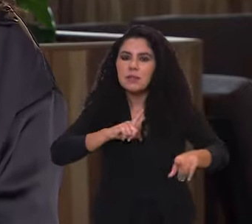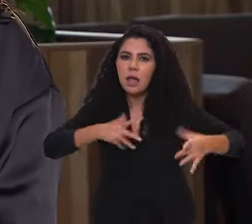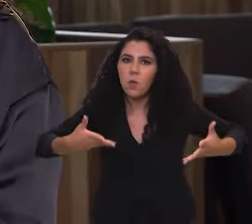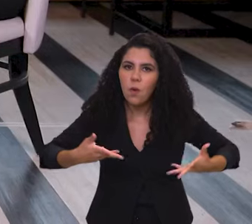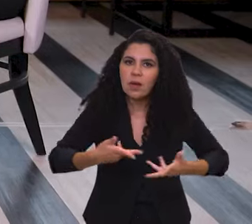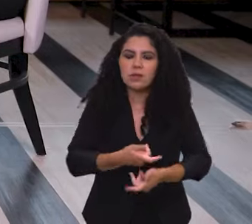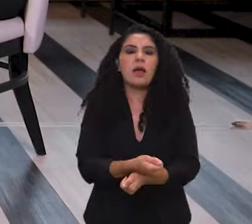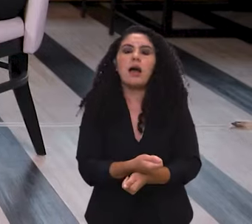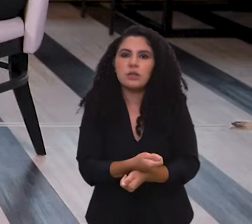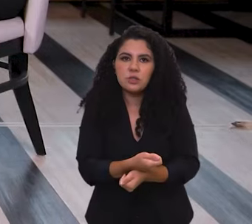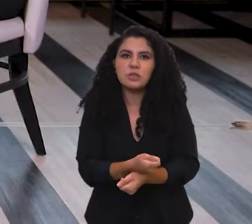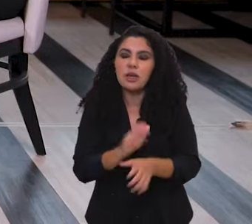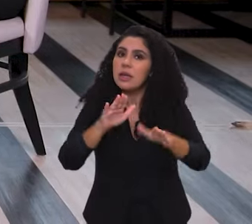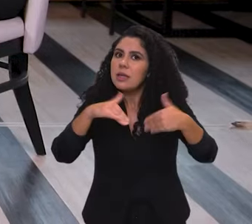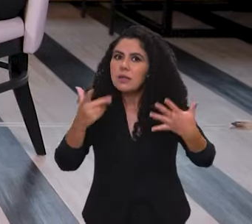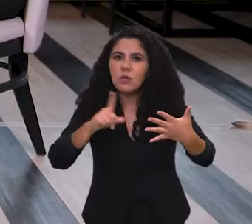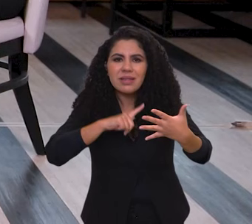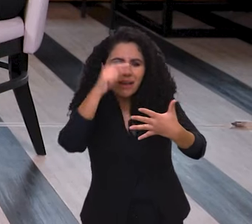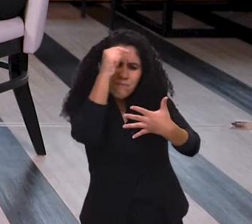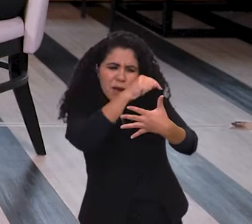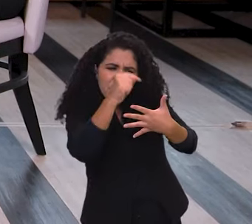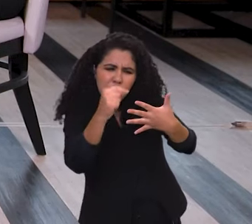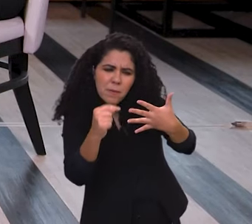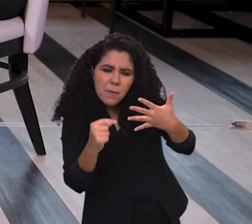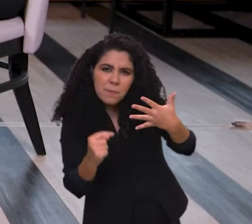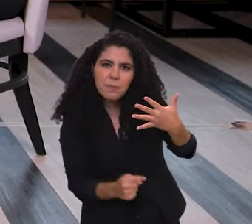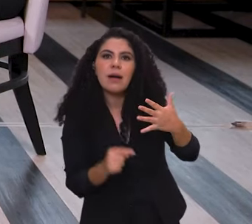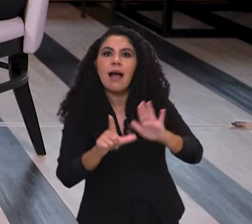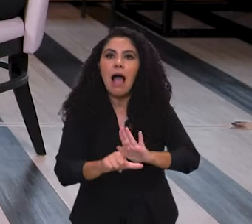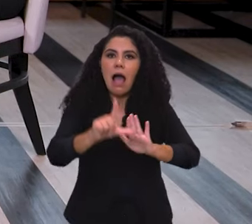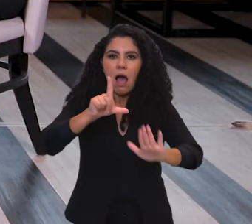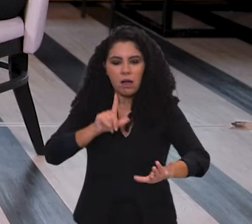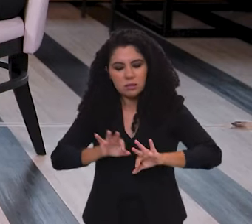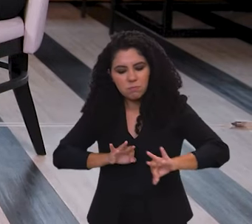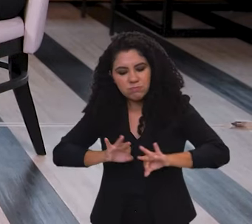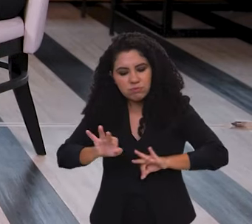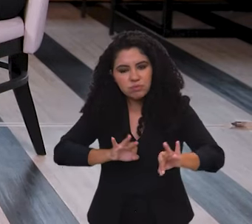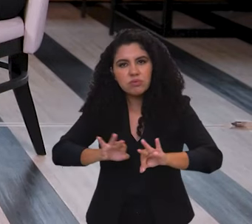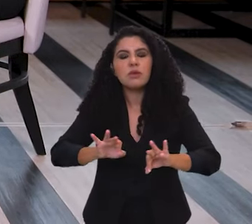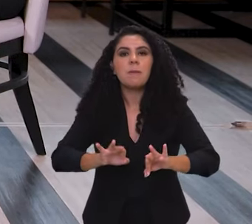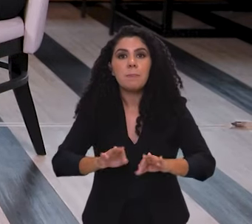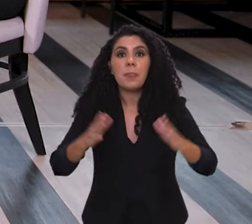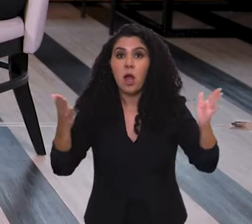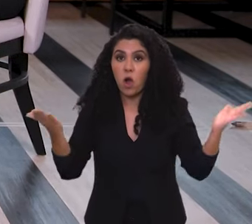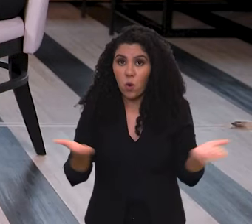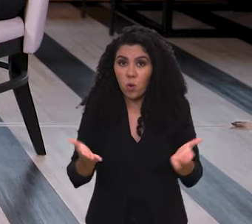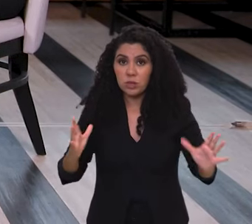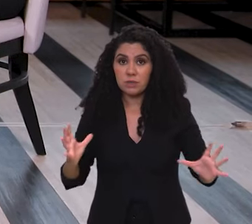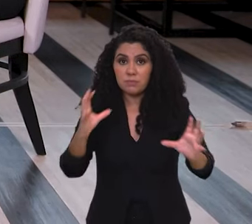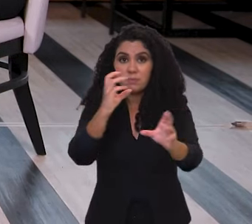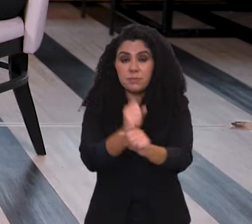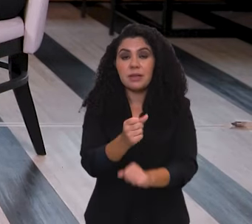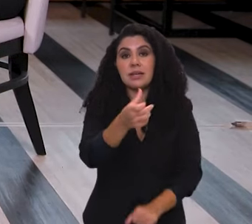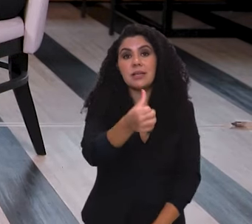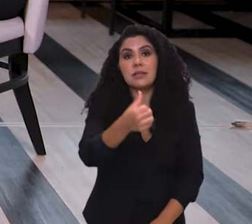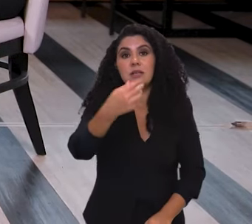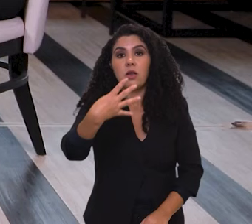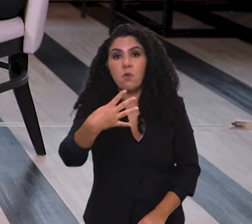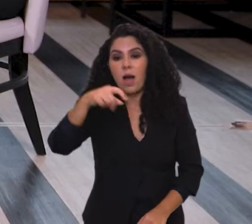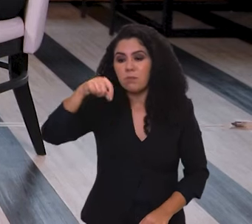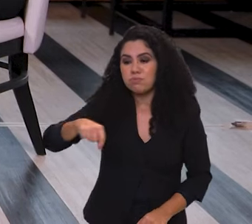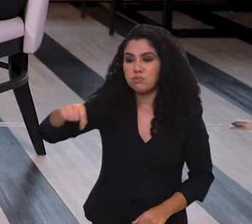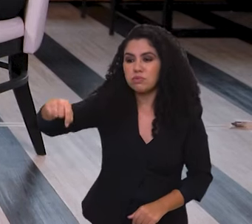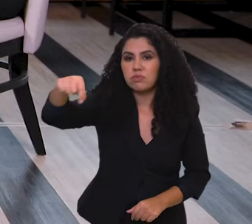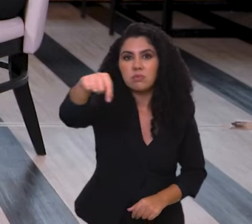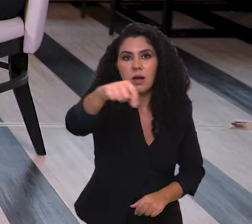sanitária. Então, tudo isso é abarcado no planejamento das rotas. Hoje são 64 polos